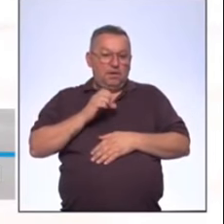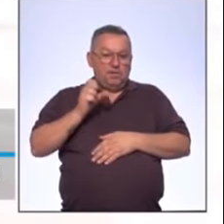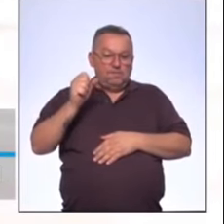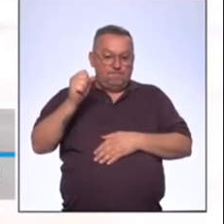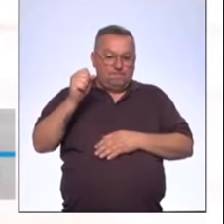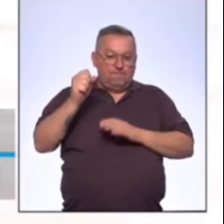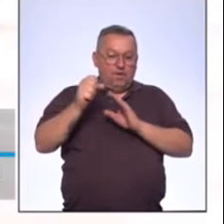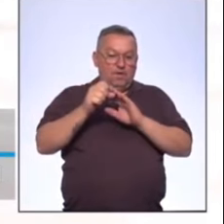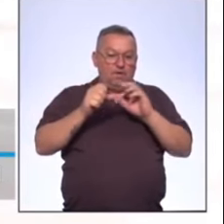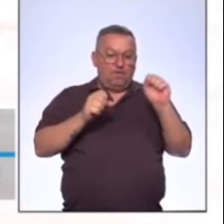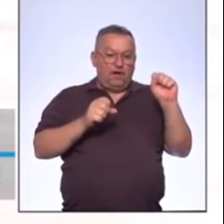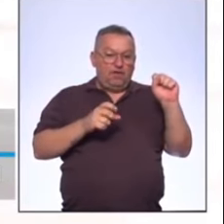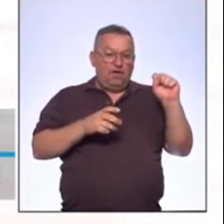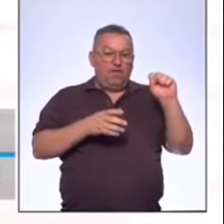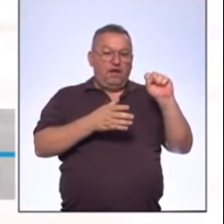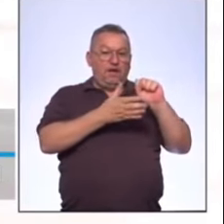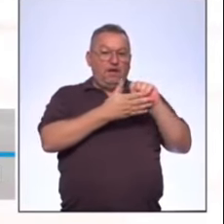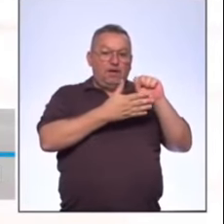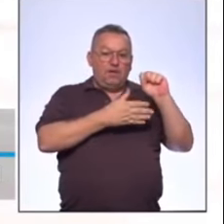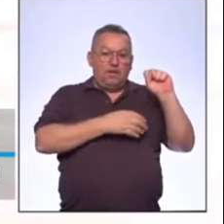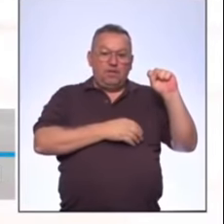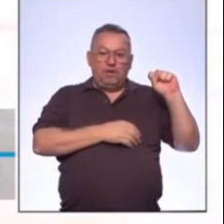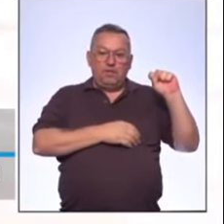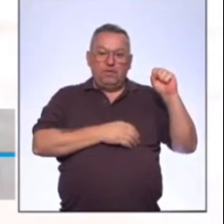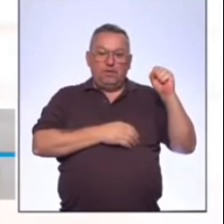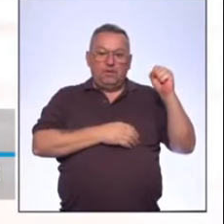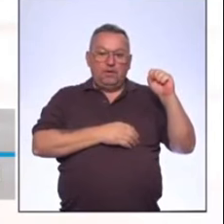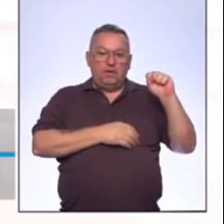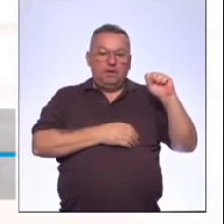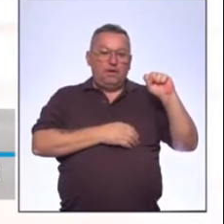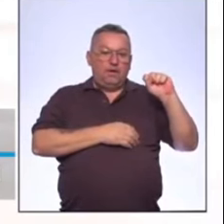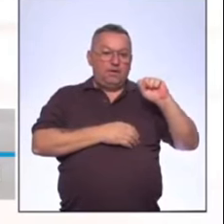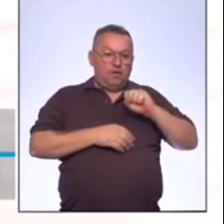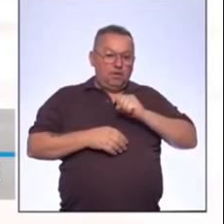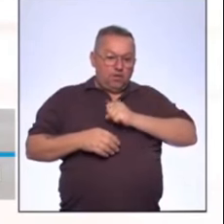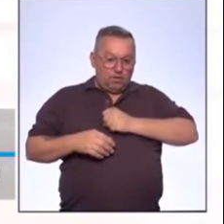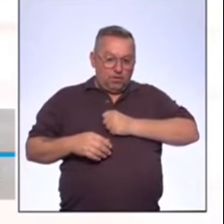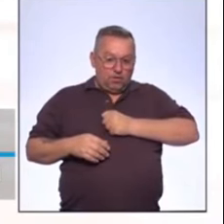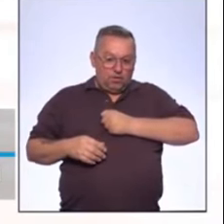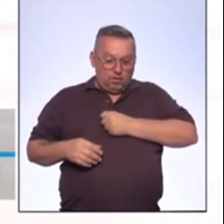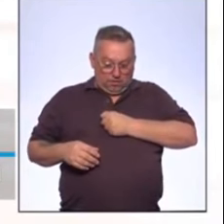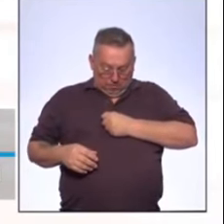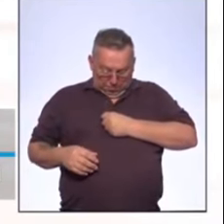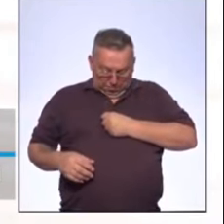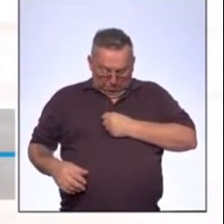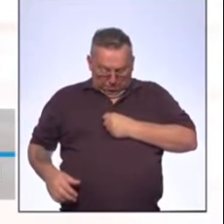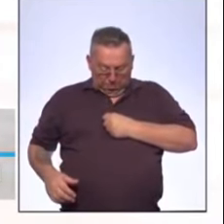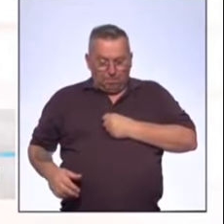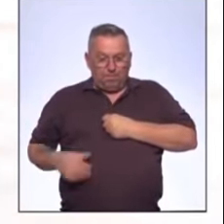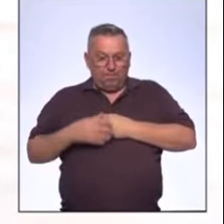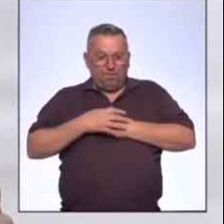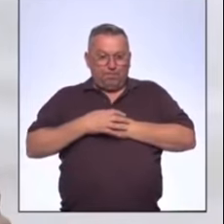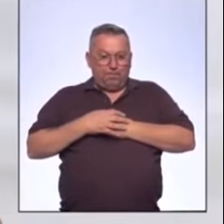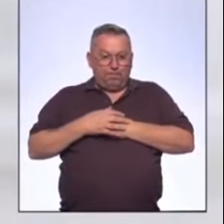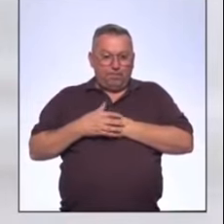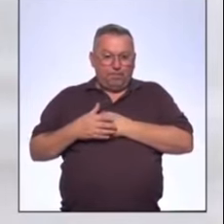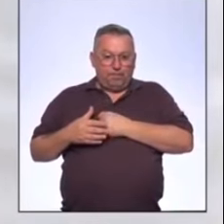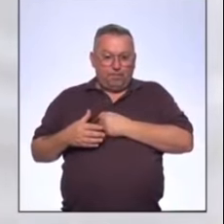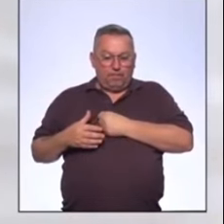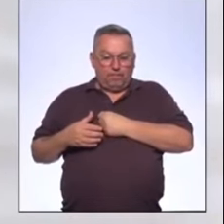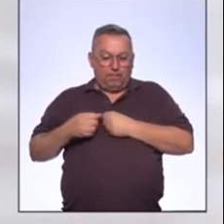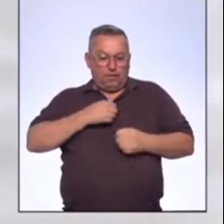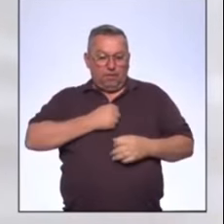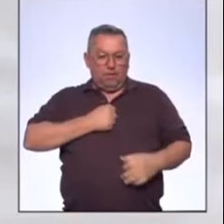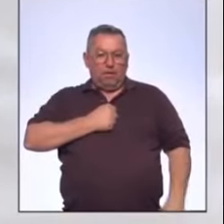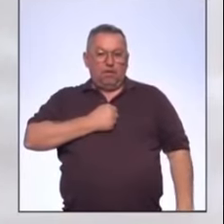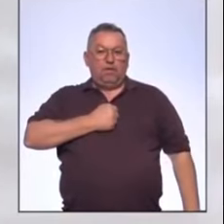aí em casa. Se você fechar o seu punho, colocar no centro do seu corpo e inclinar ele para o lado esquerdo,